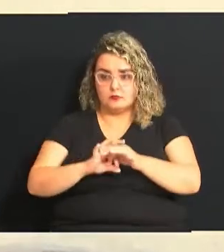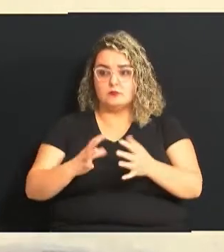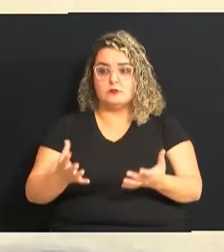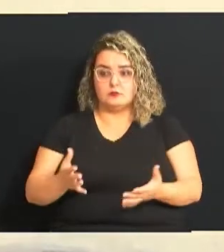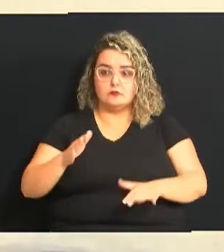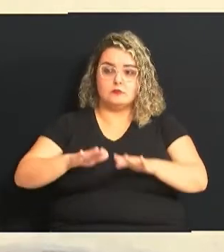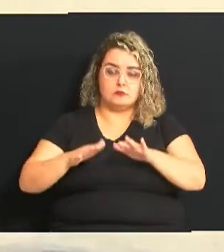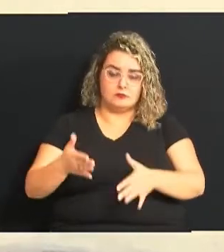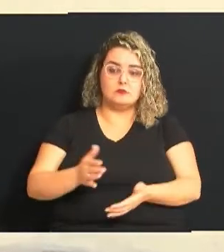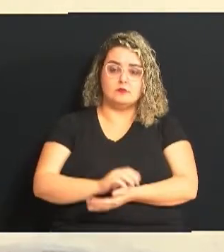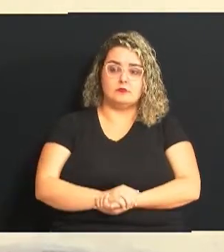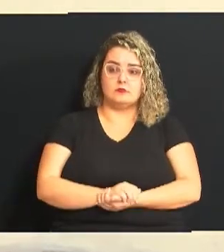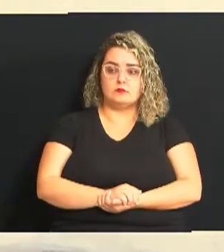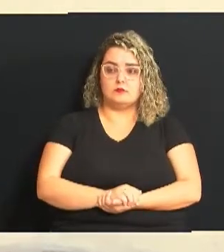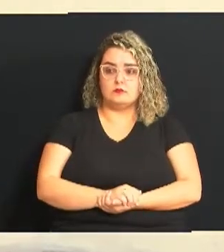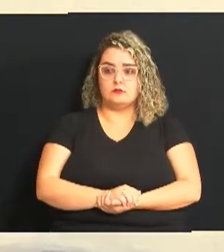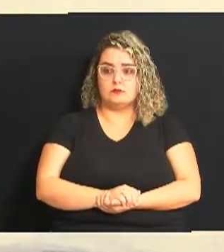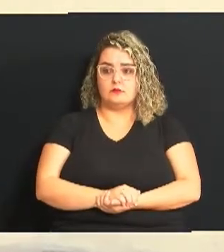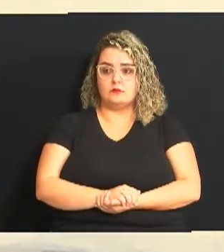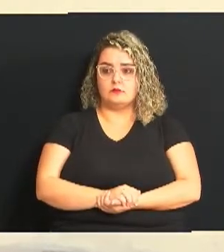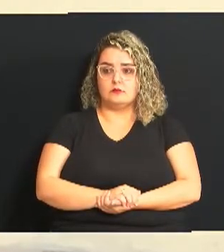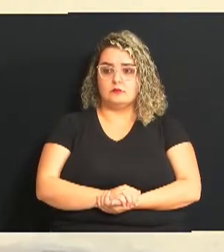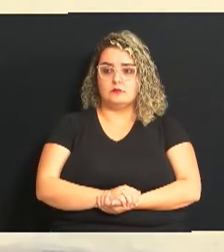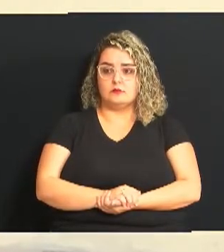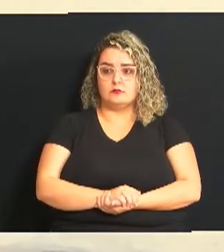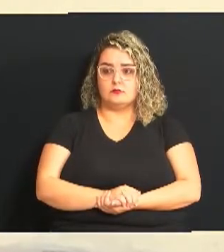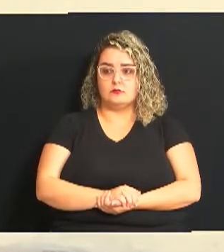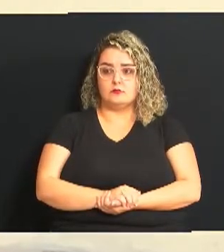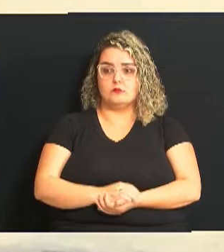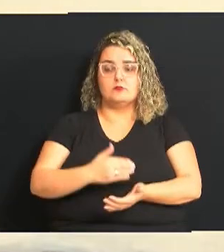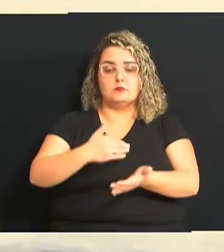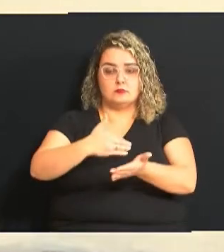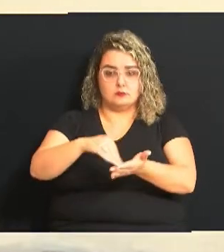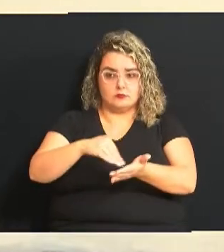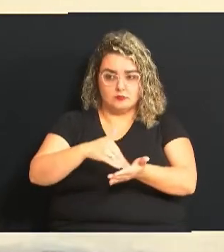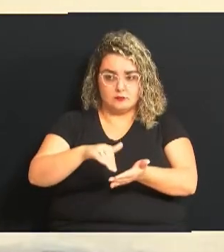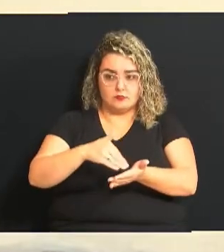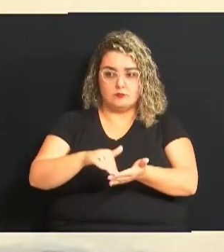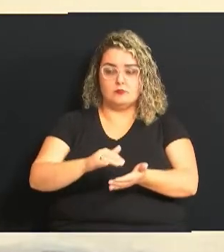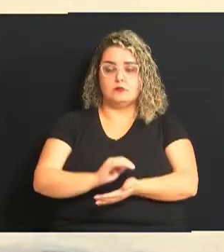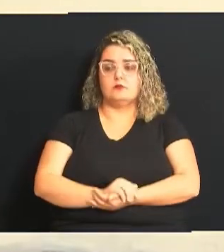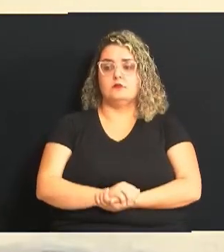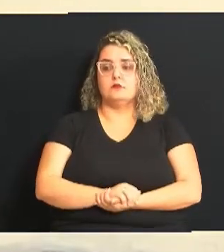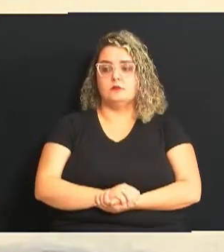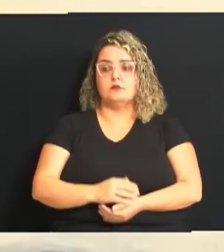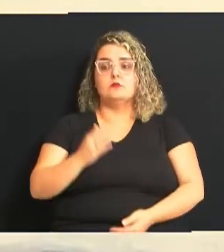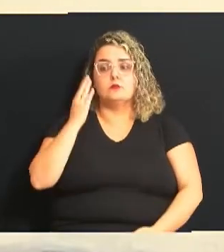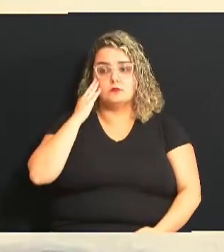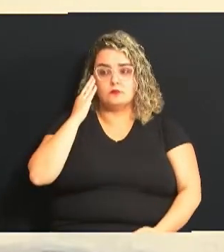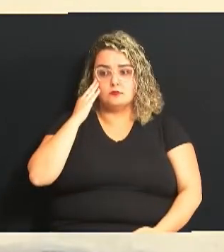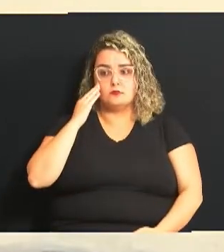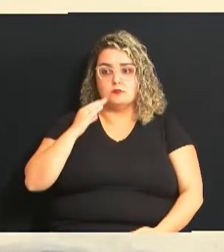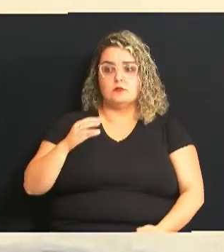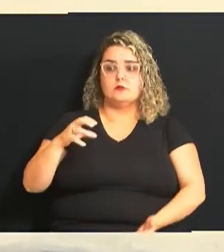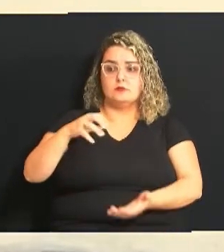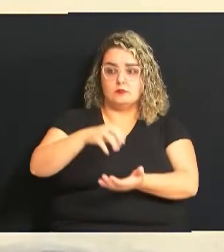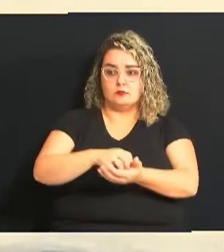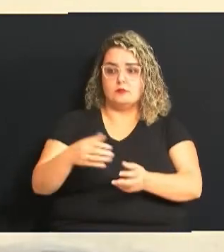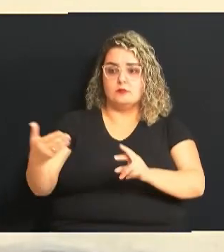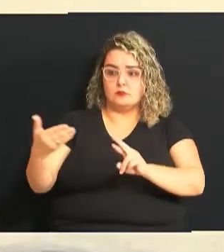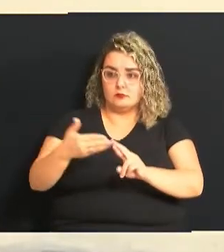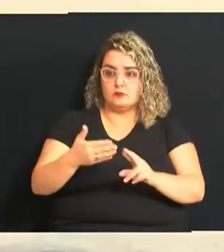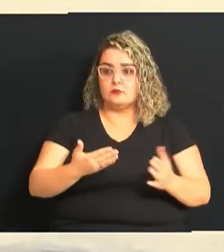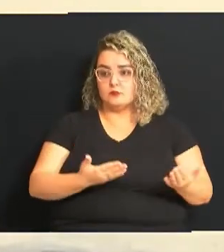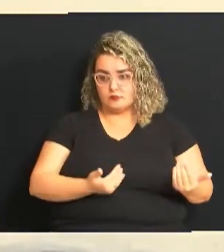CEPROCAMP, um lugar da secretaria que que eu sei é o Centro de Referência da